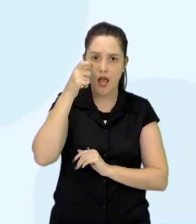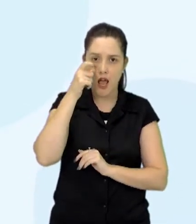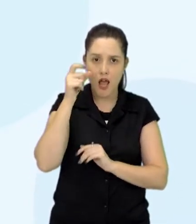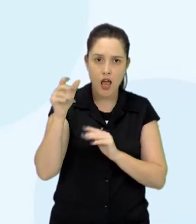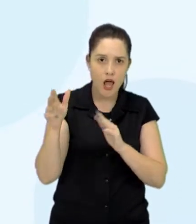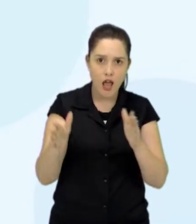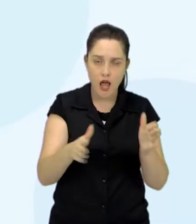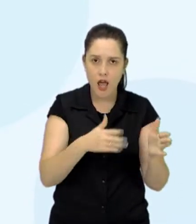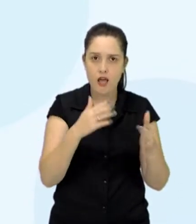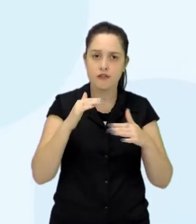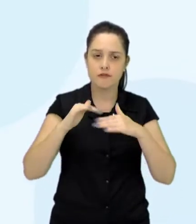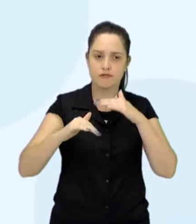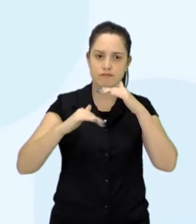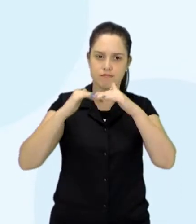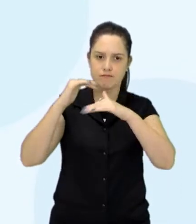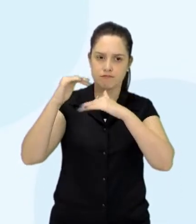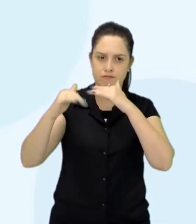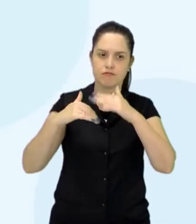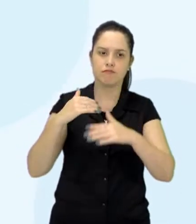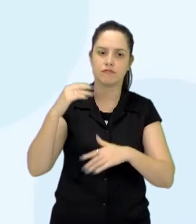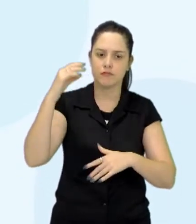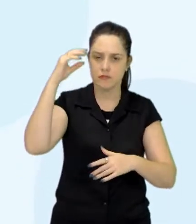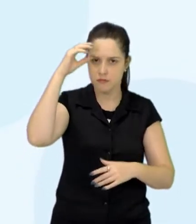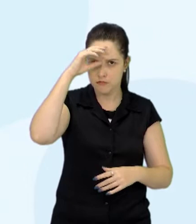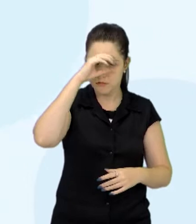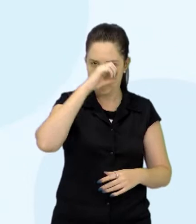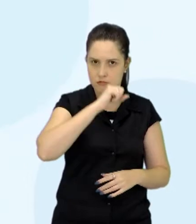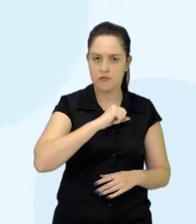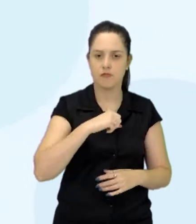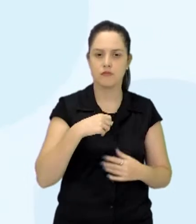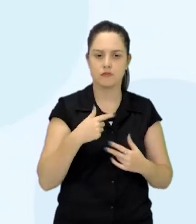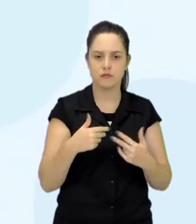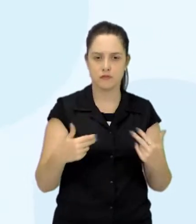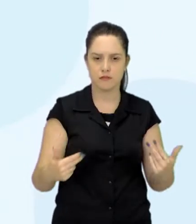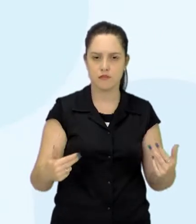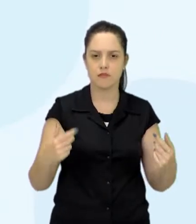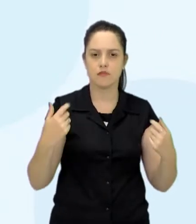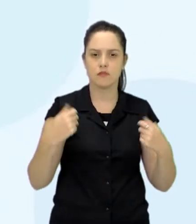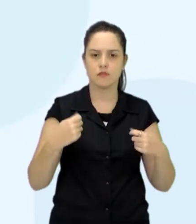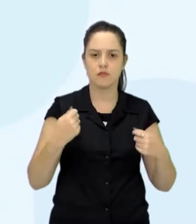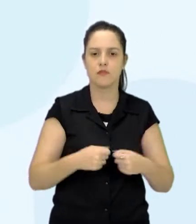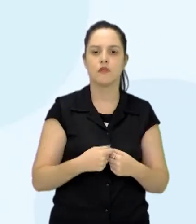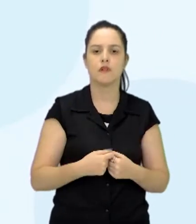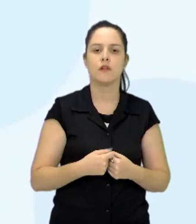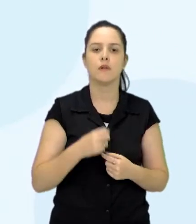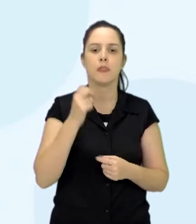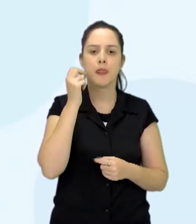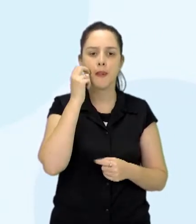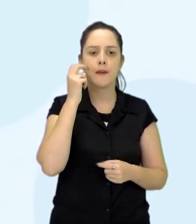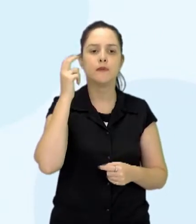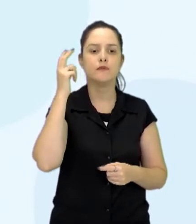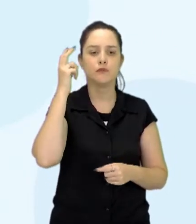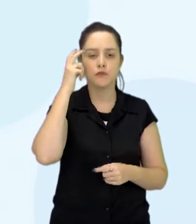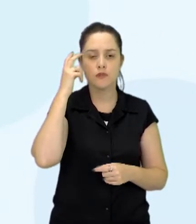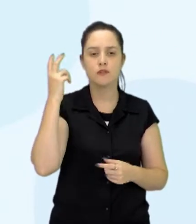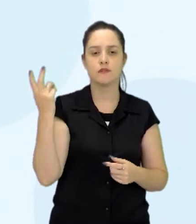de desenvolvimento, ele aprendeu muito sobre xenofobia, sincretismo cultural,